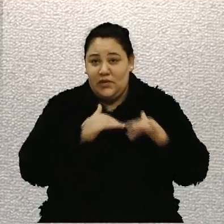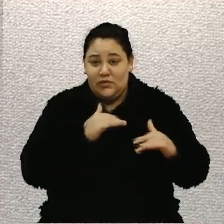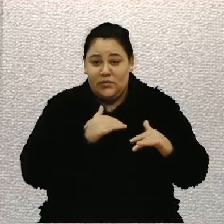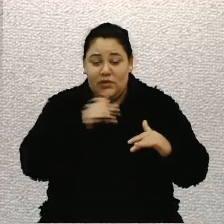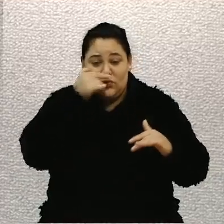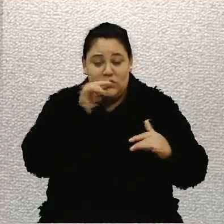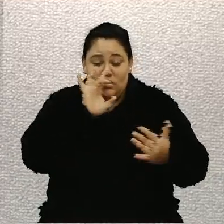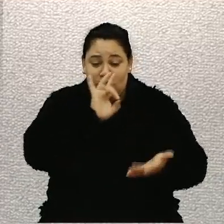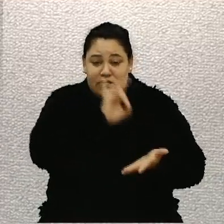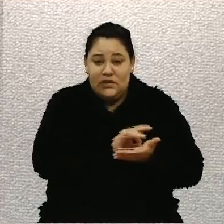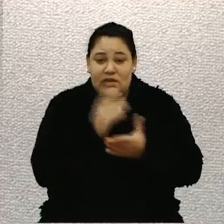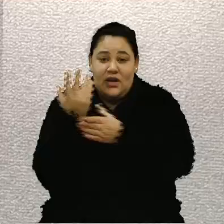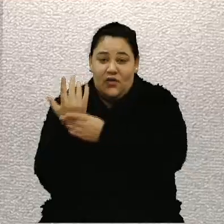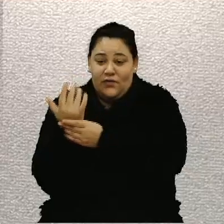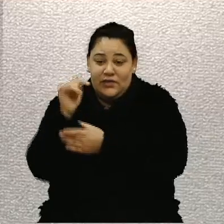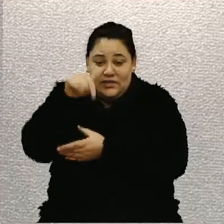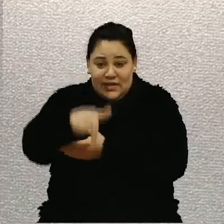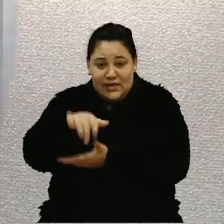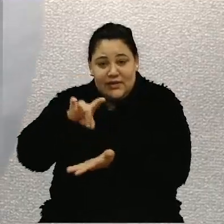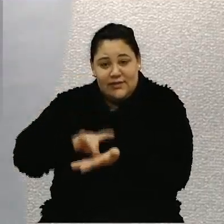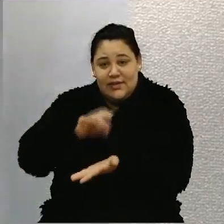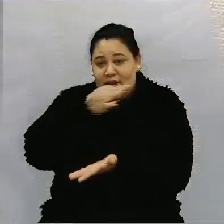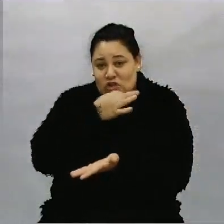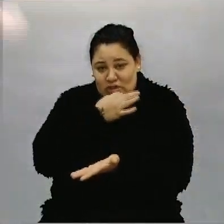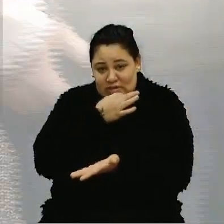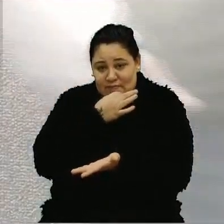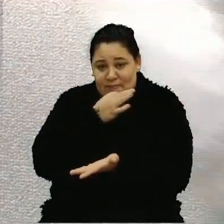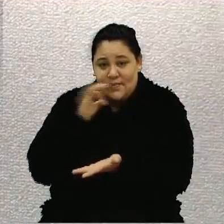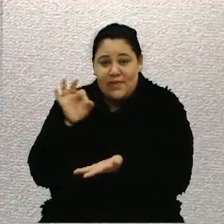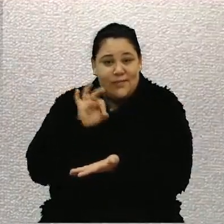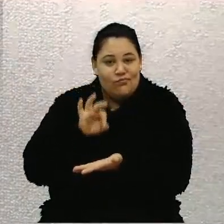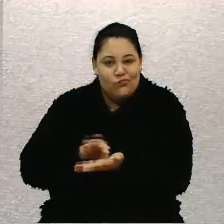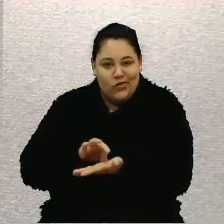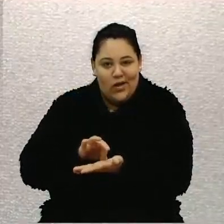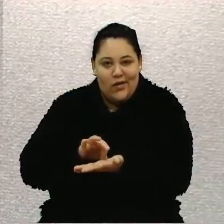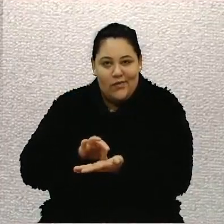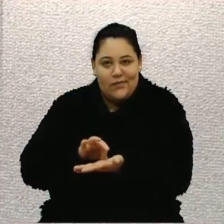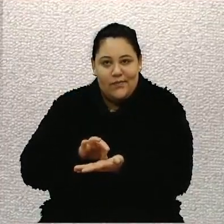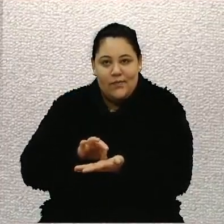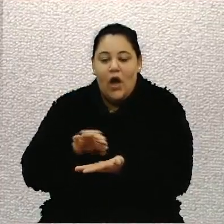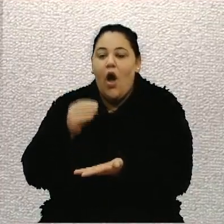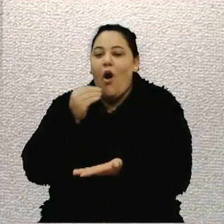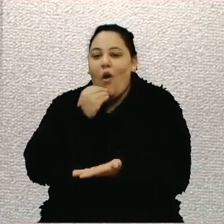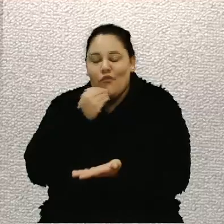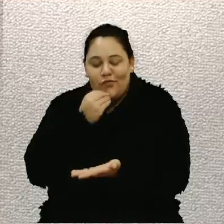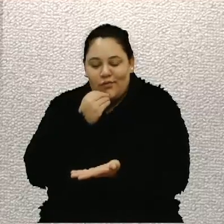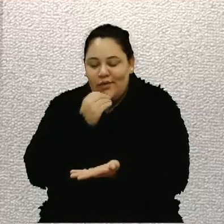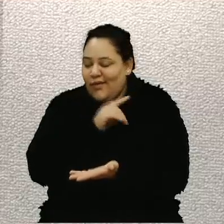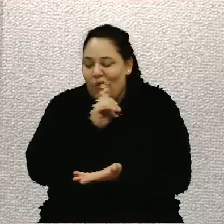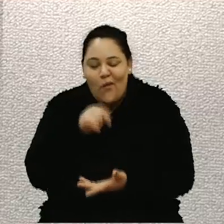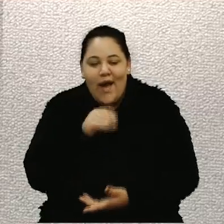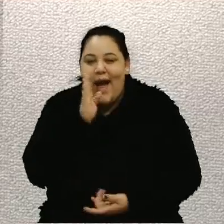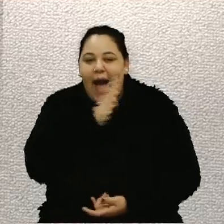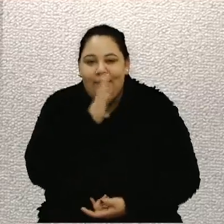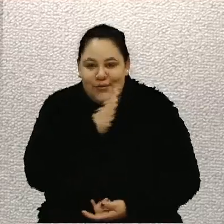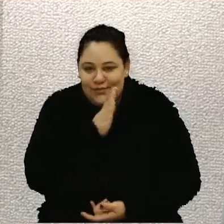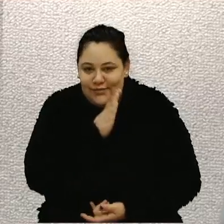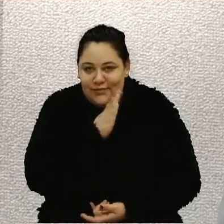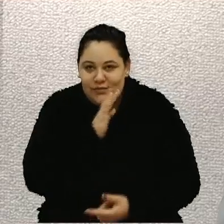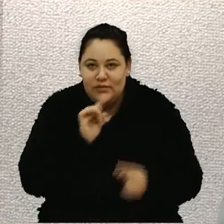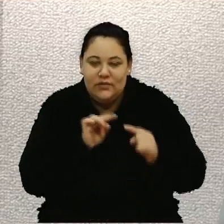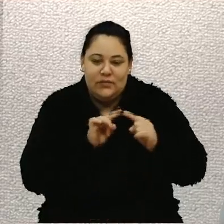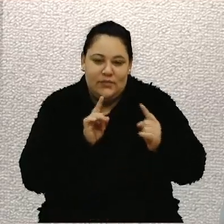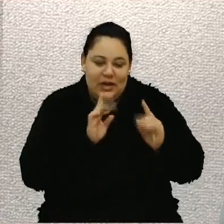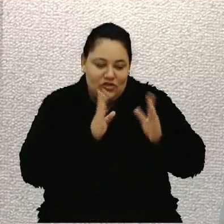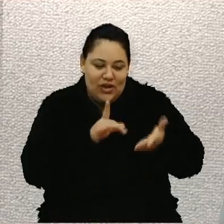Universidade Federal se instale aqui. Então é evidente que isso não vai acontecer de hoje para amanhã, mas já se tem